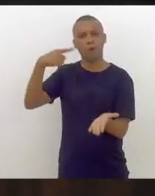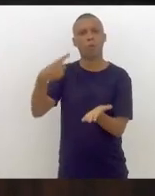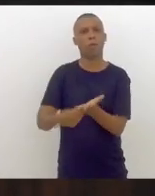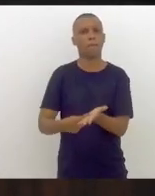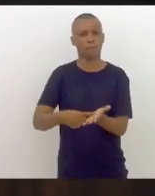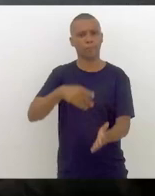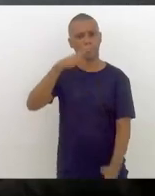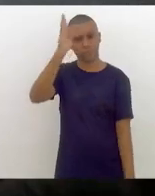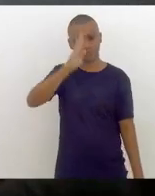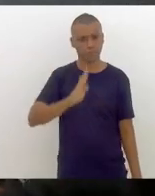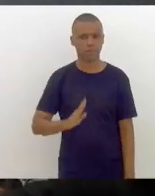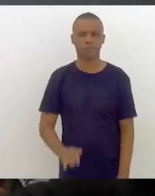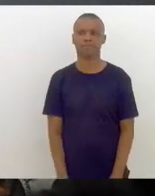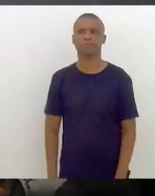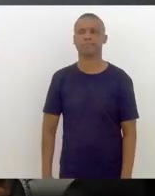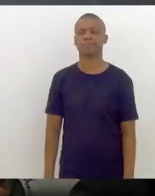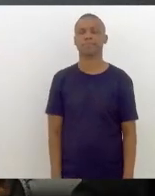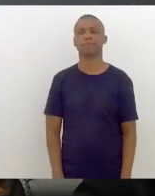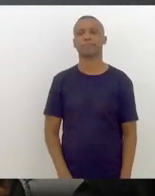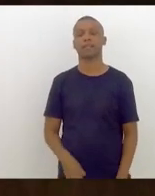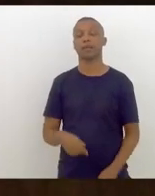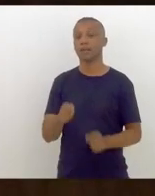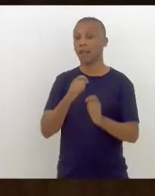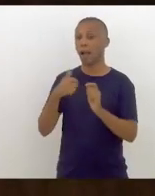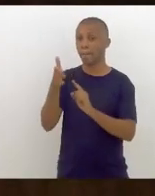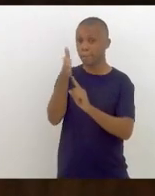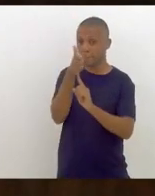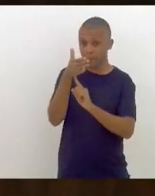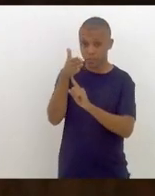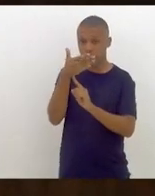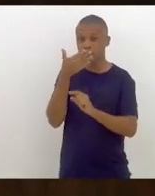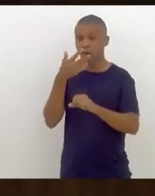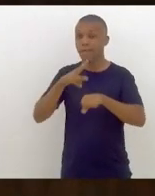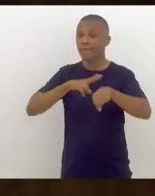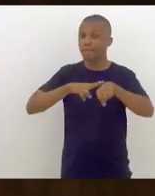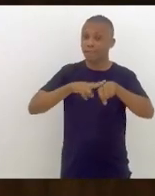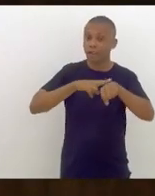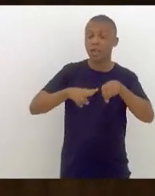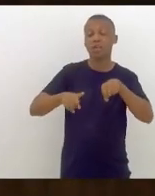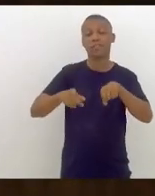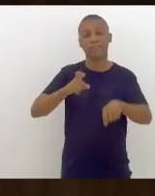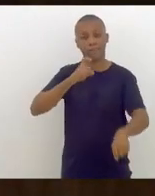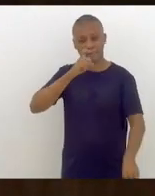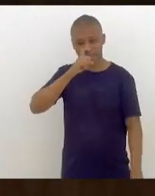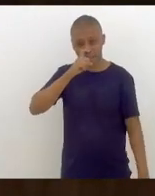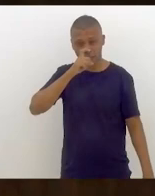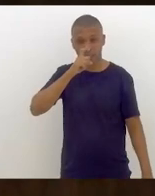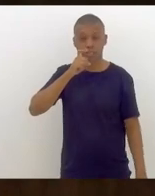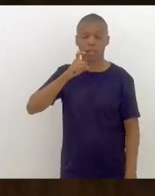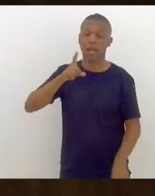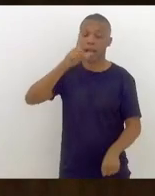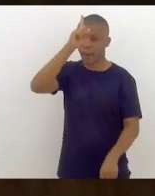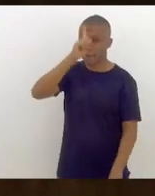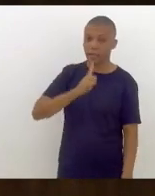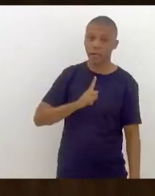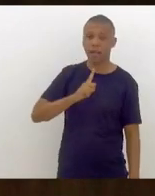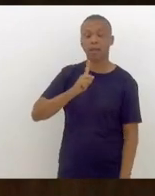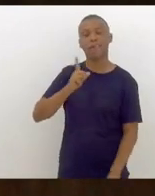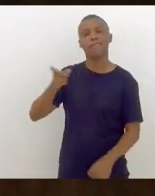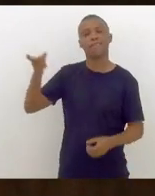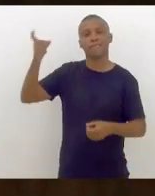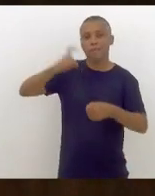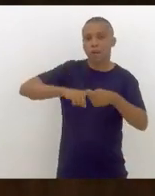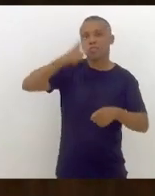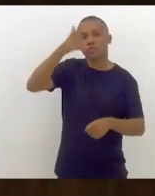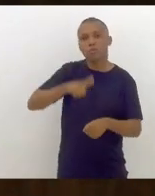Com certeza e a bandeira verde e amarela é de volta né tá trazendo sendo trazida de